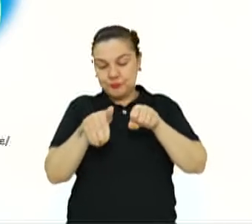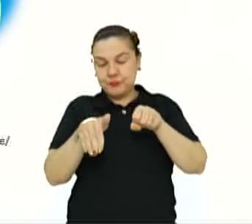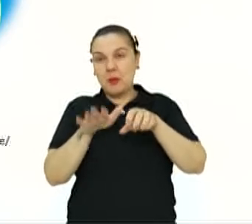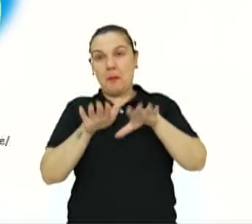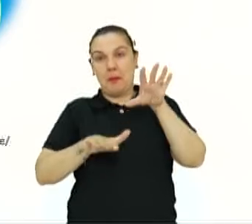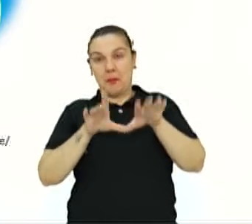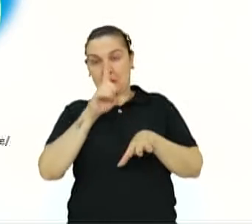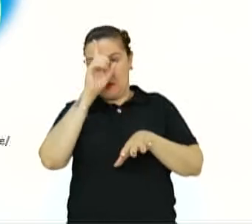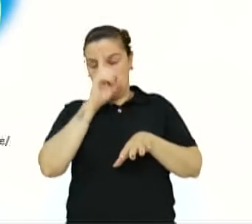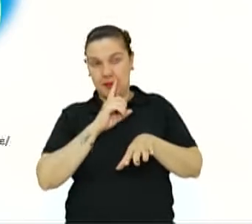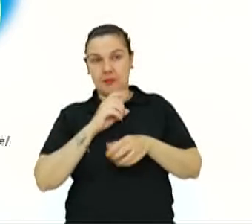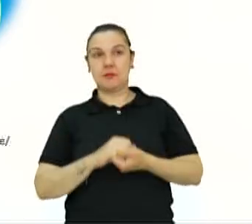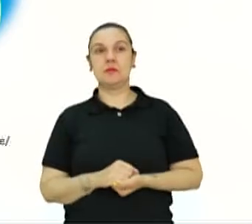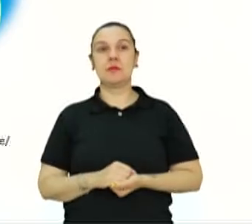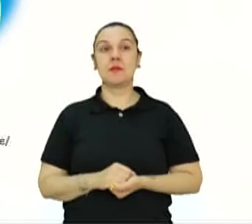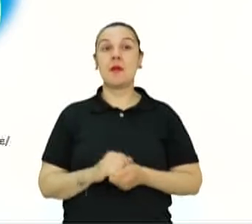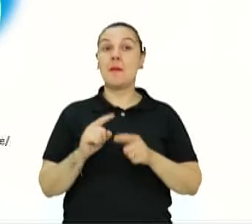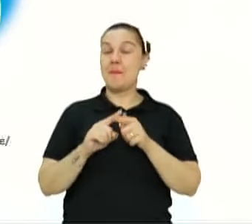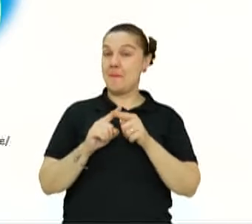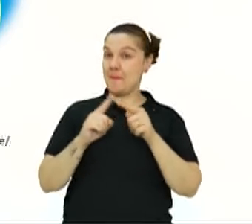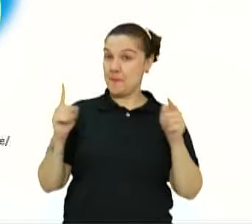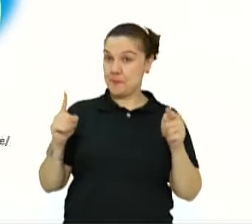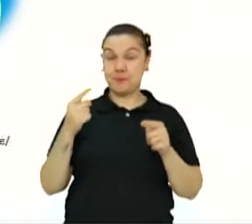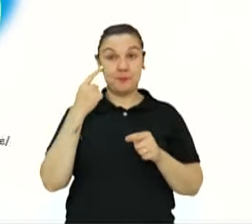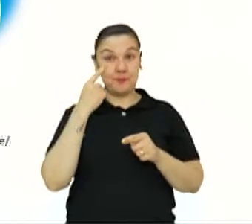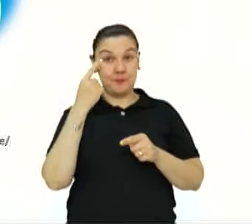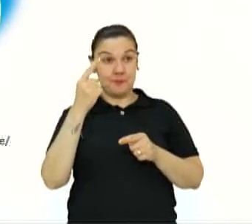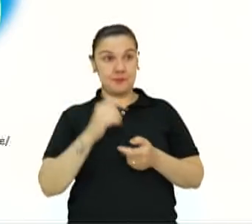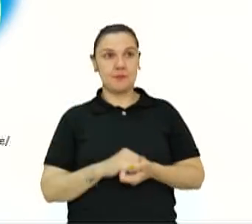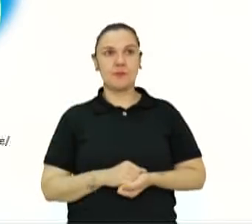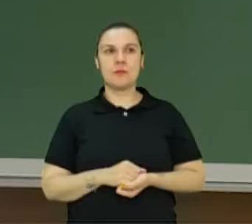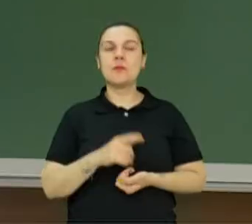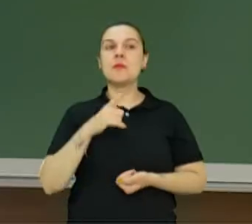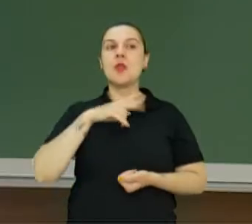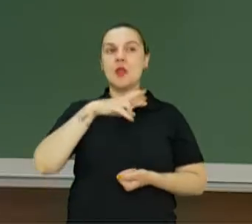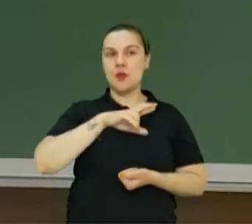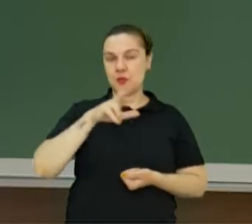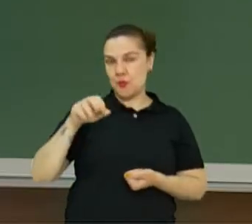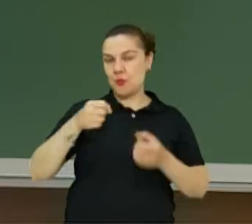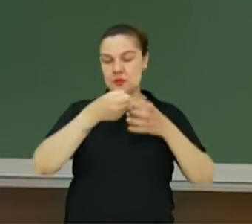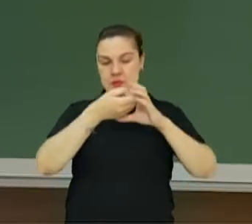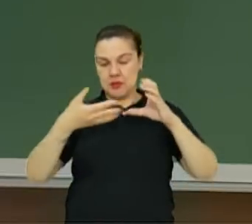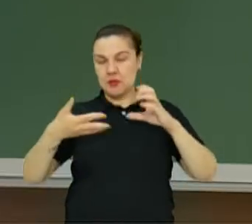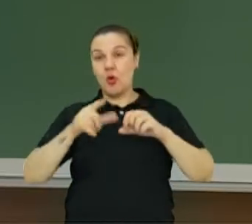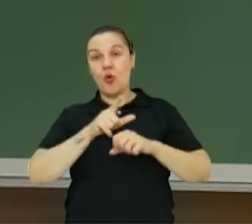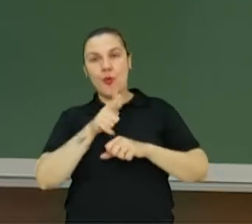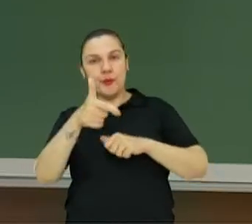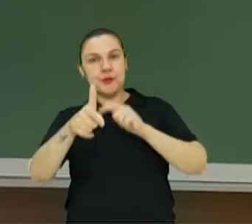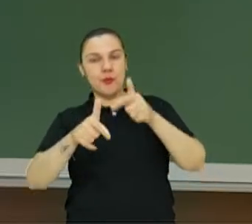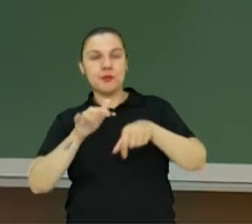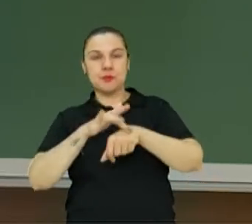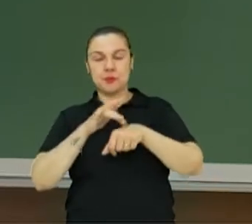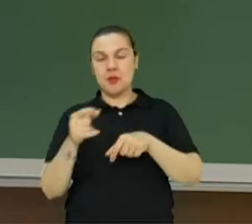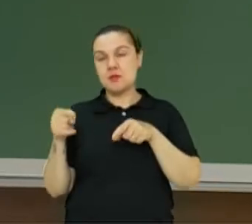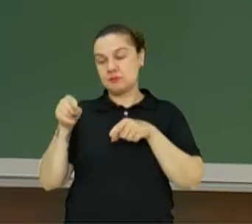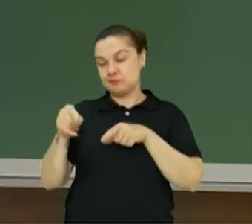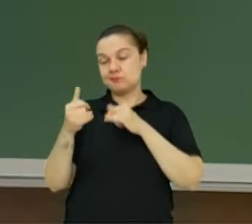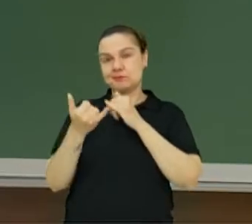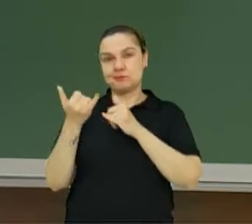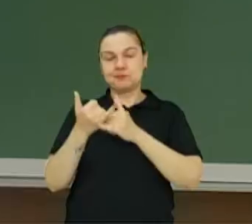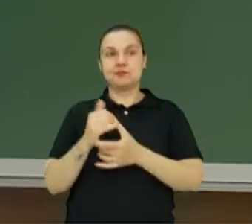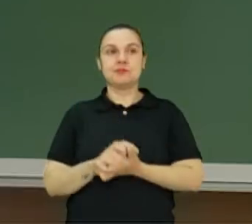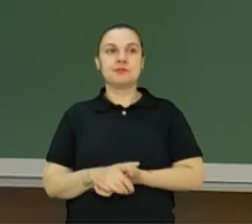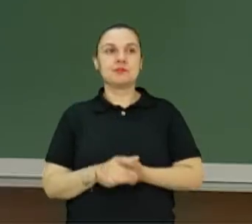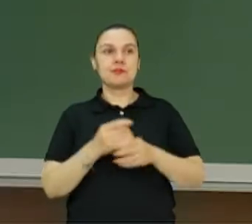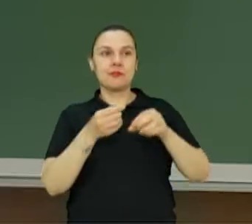meio amarelado. Só que, né, lembrando, existem outras doenças que também têm essa característica